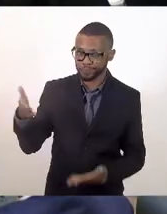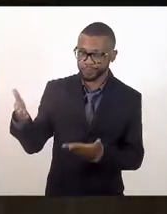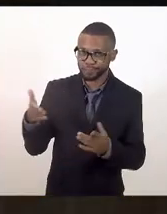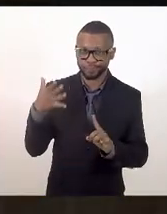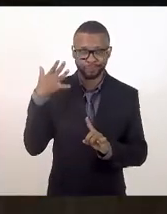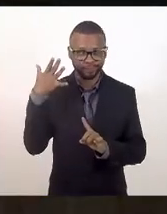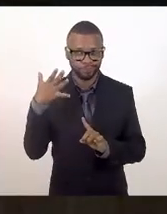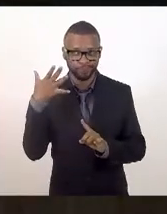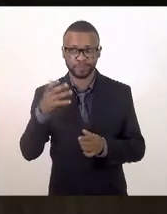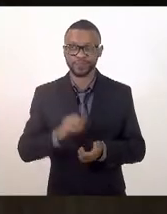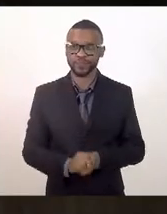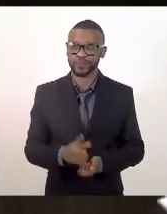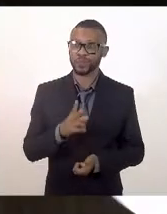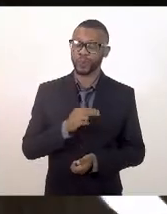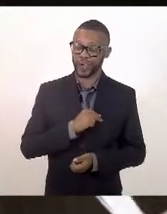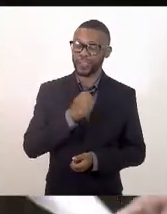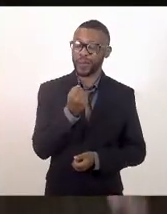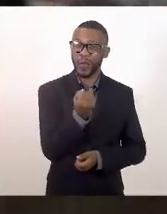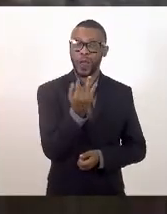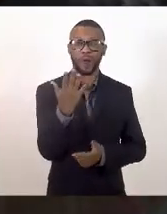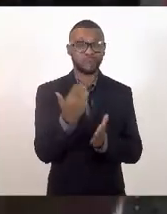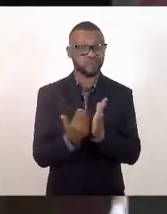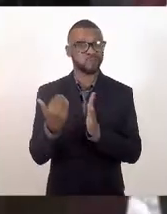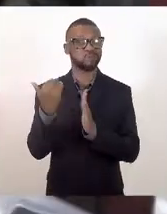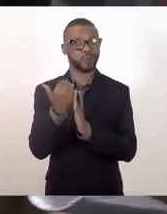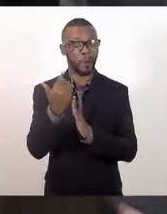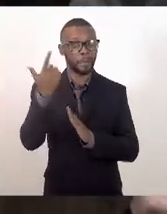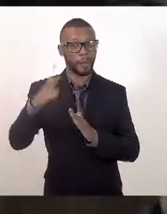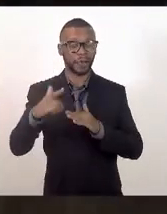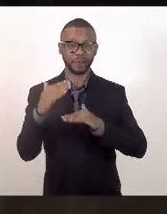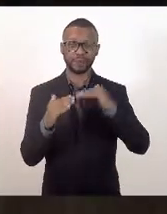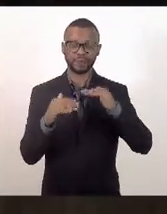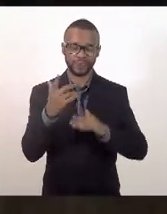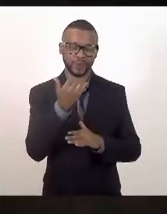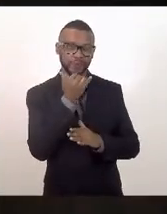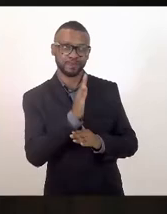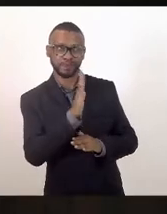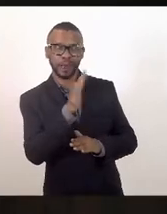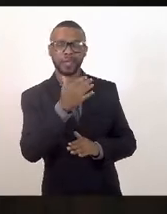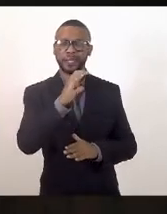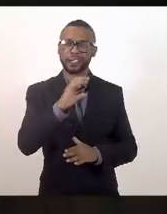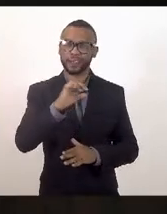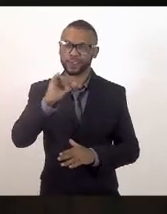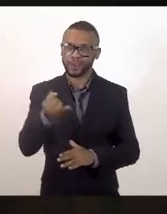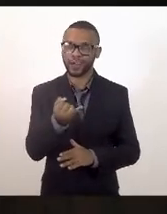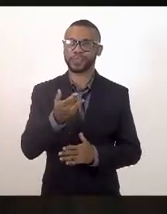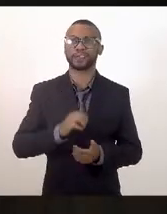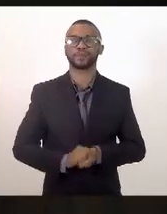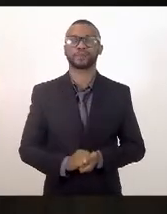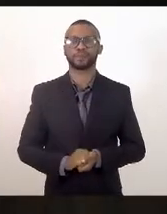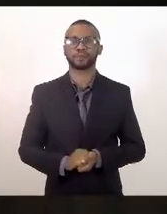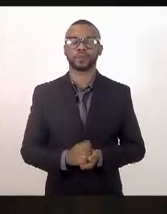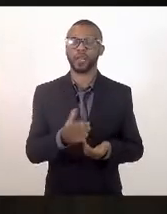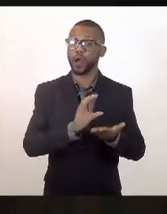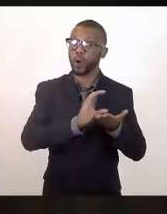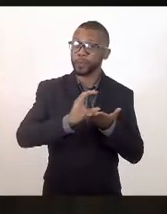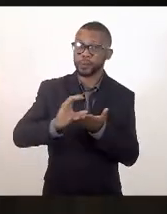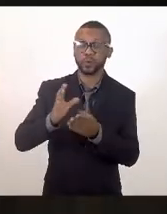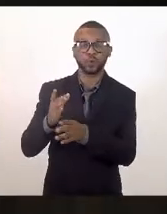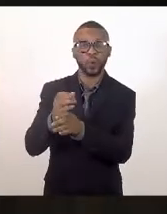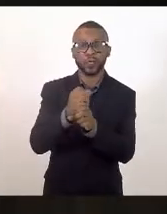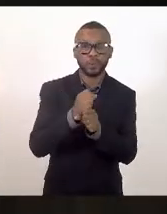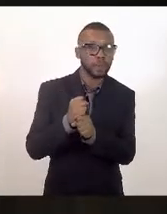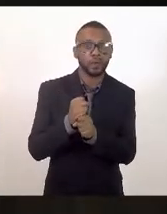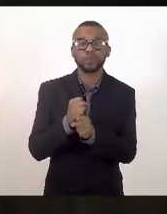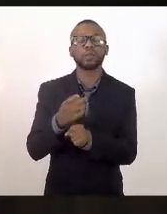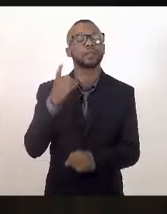Está aumentando, né, o número da... Acompanha o CCJ, presidente. Pela comissão de orçamento, deputado Márcio